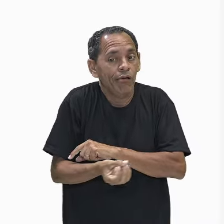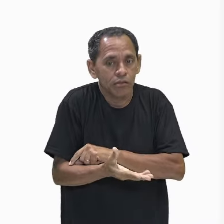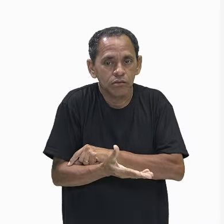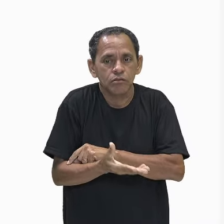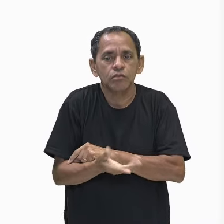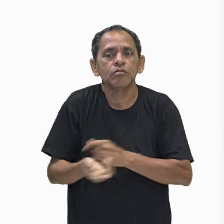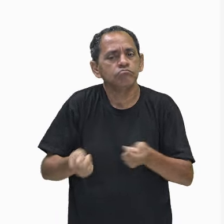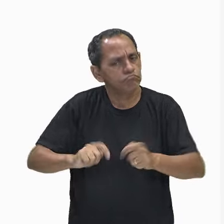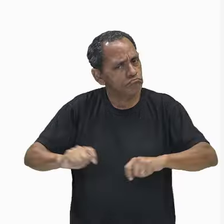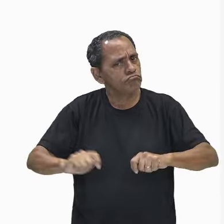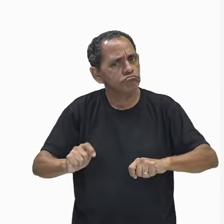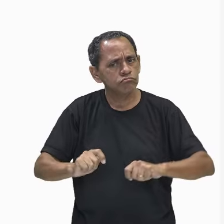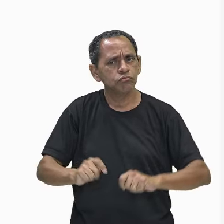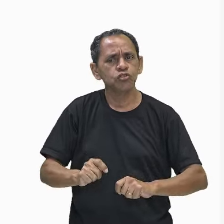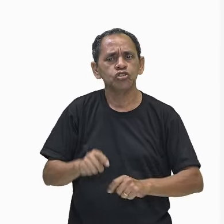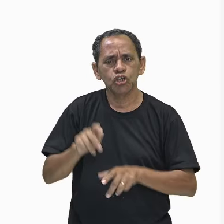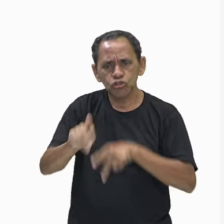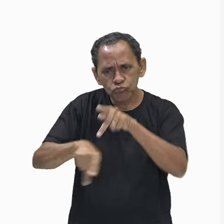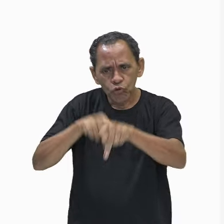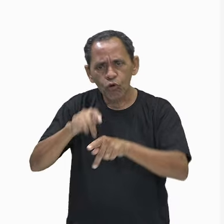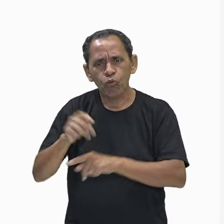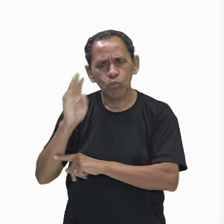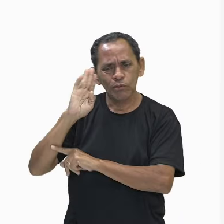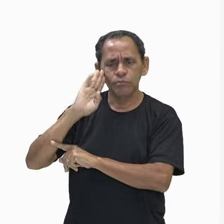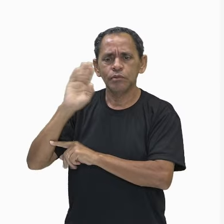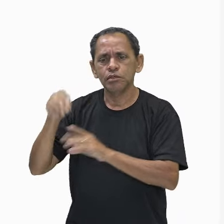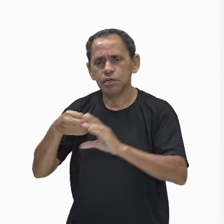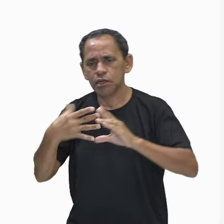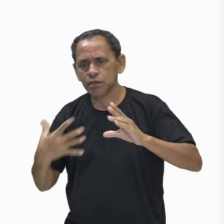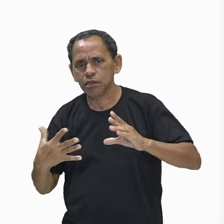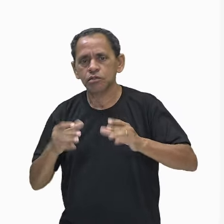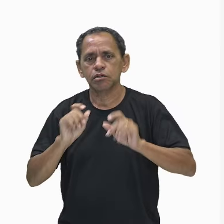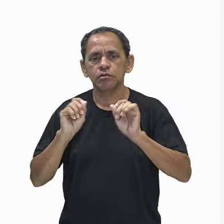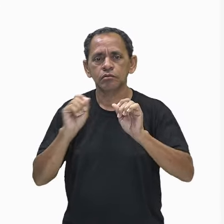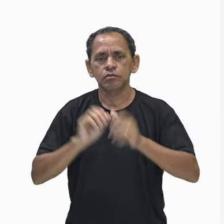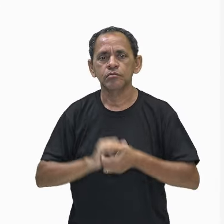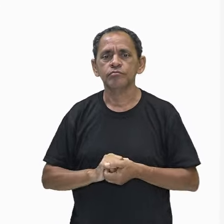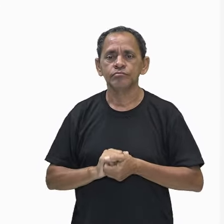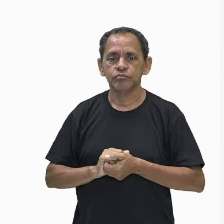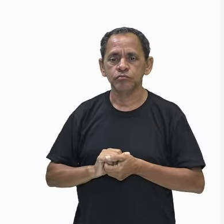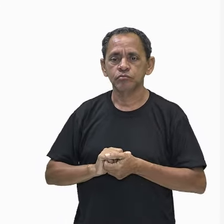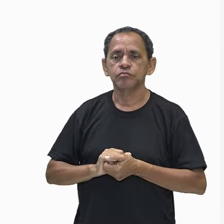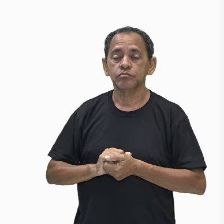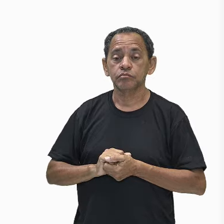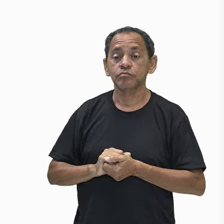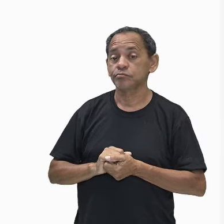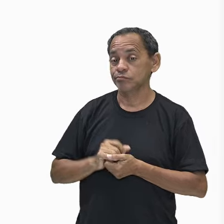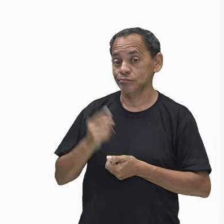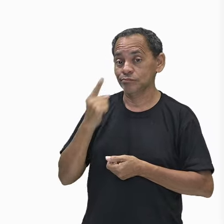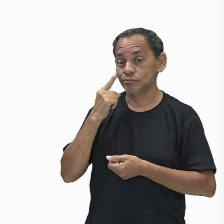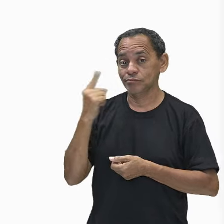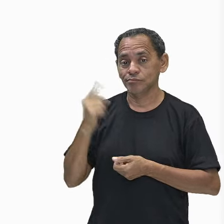povo. Principais características, tá, gente? Vamos lá. Características da religião romana. Ela era